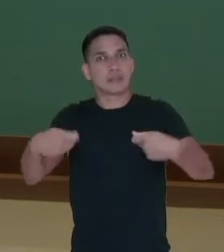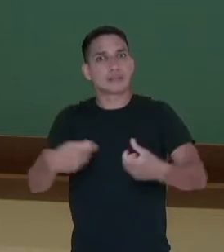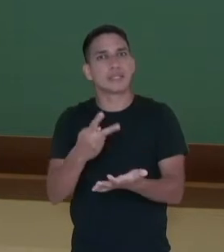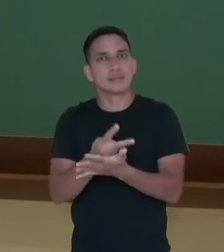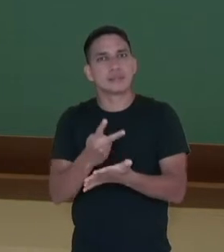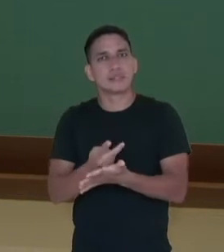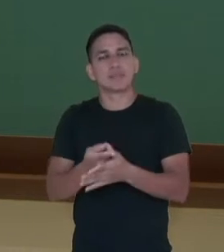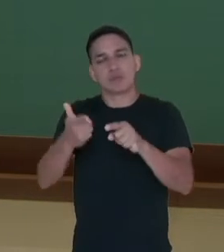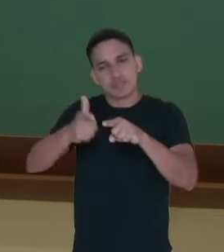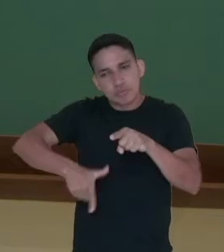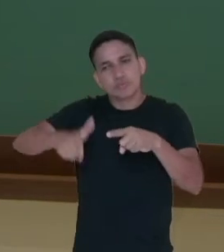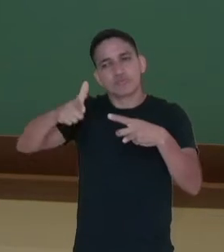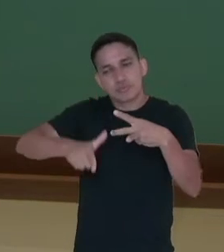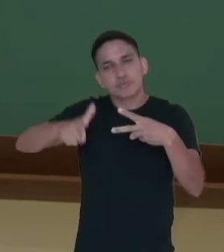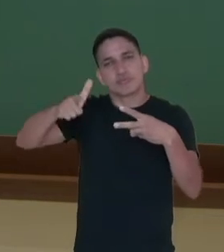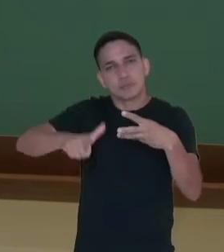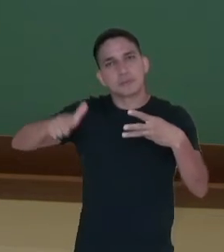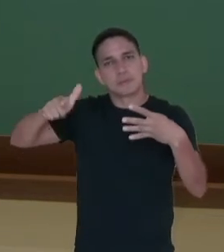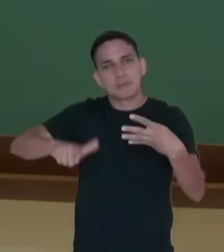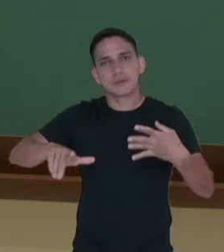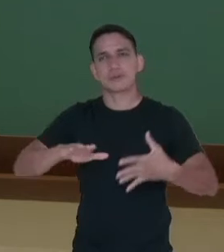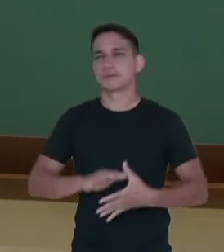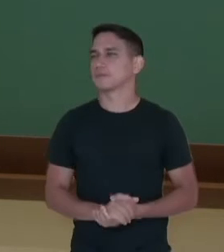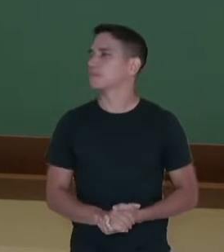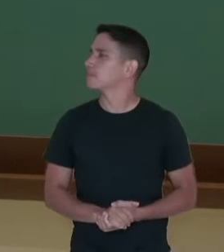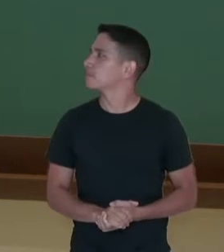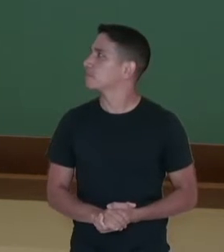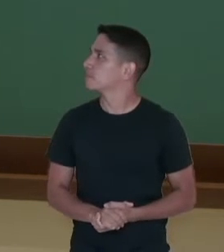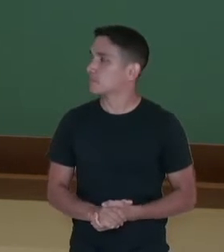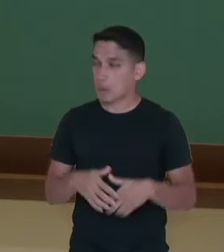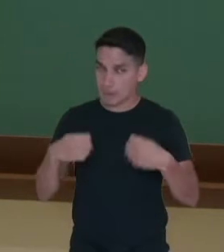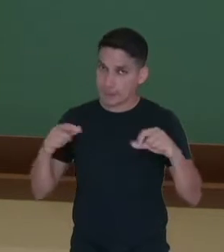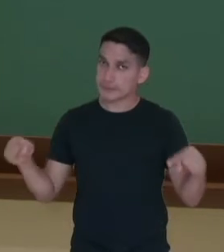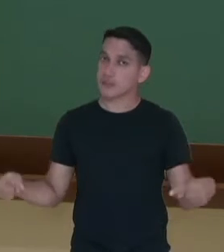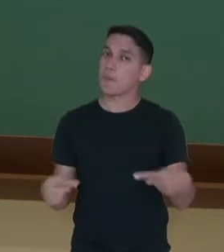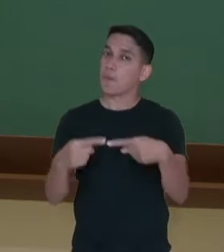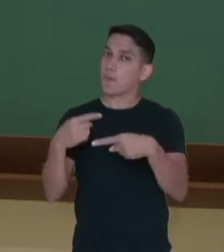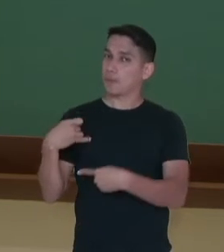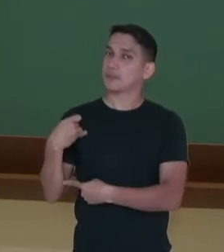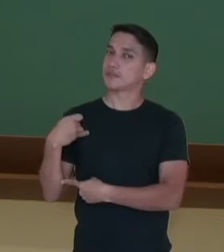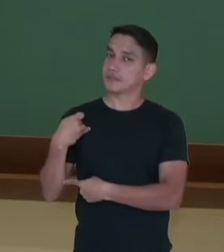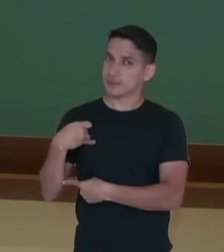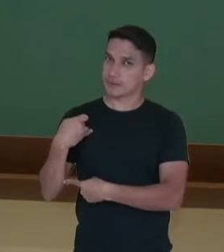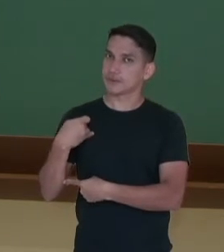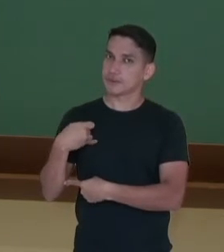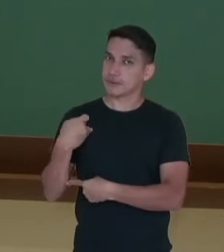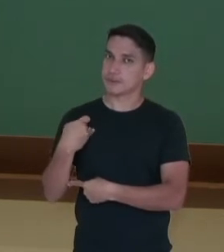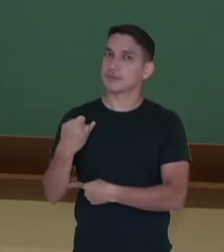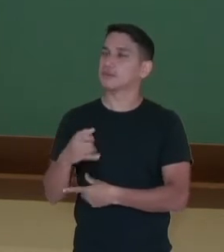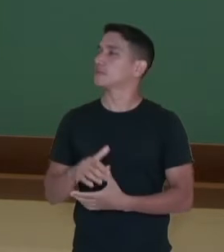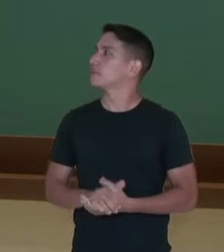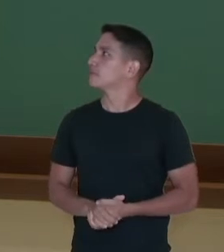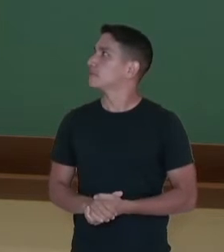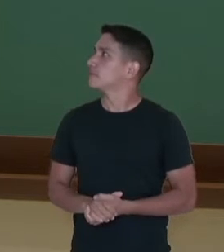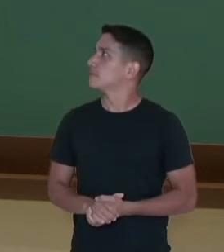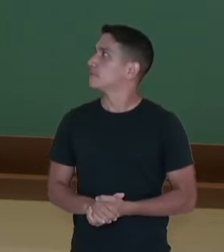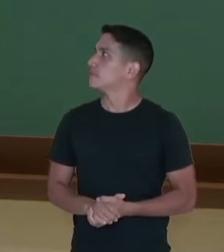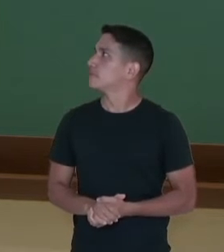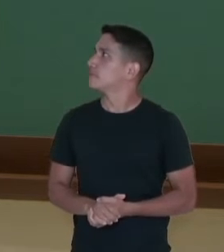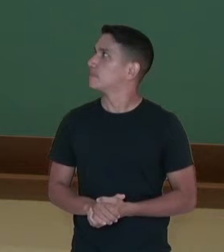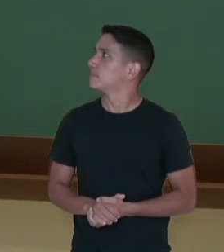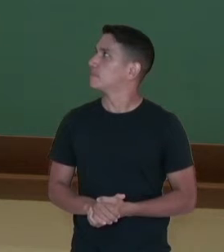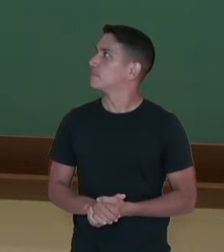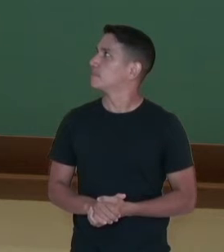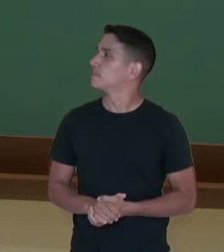tem que ser constante. Estar de acordo com a idade, ou seja, estar de acordo com a idade, e necessita acompanhar-se